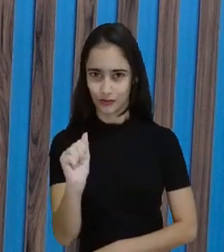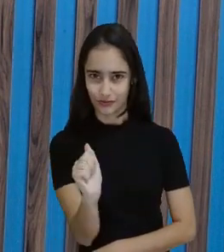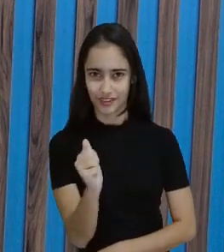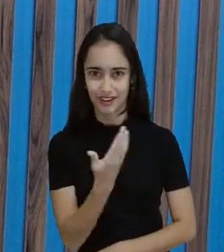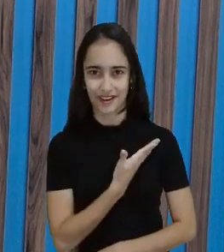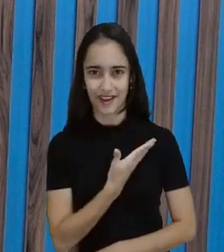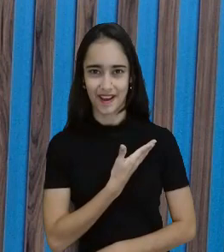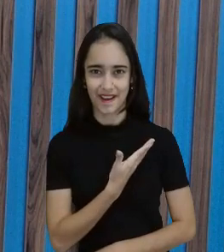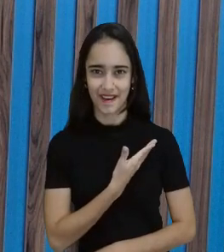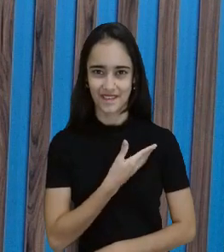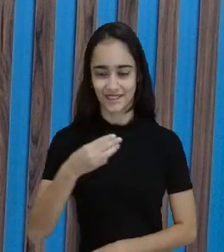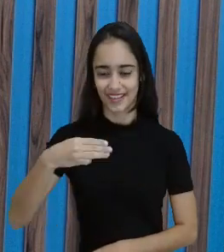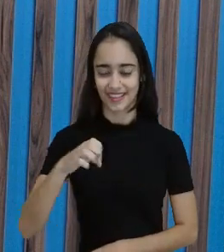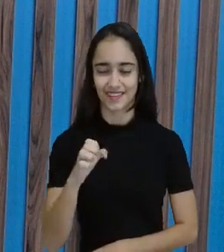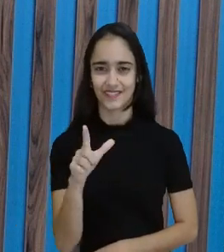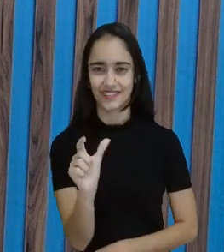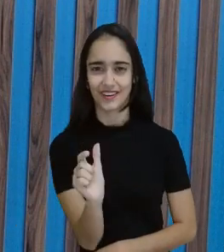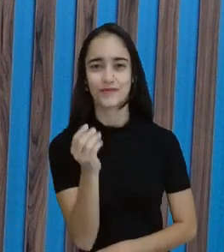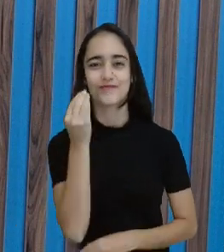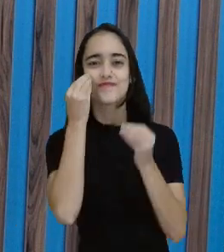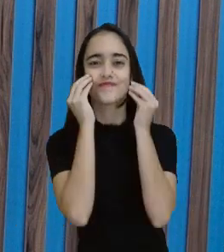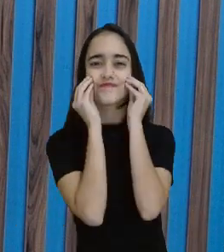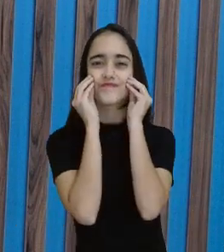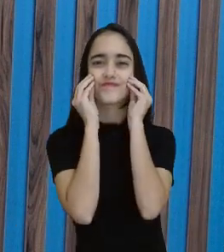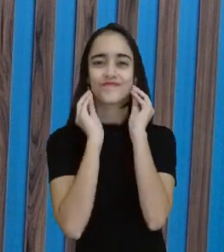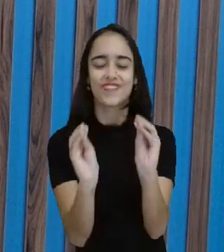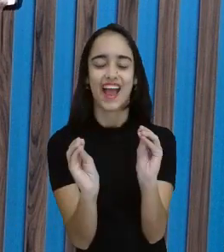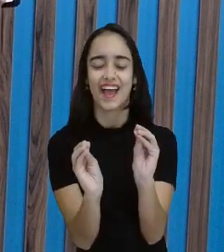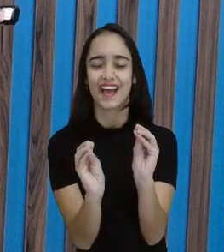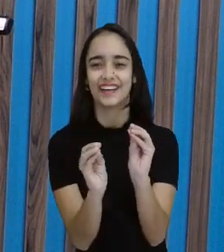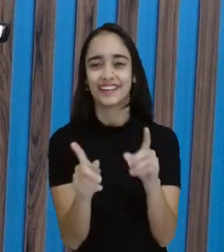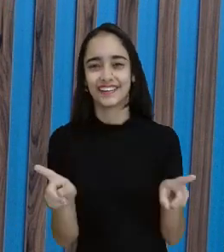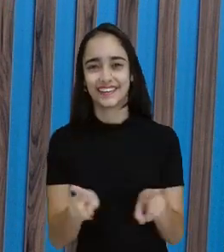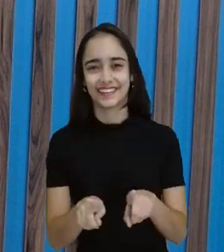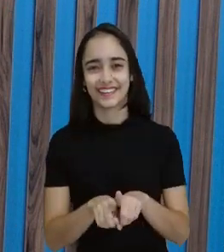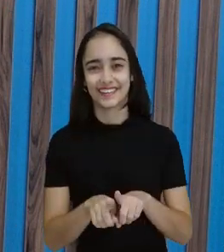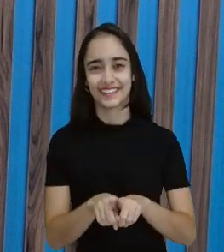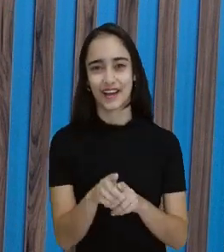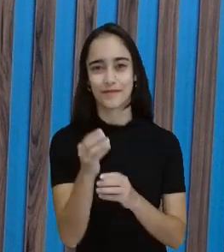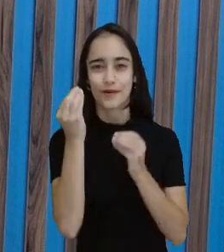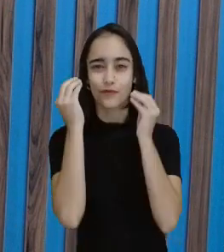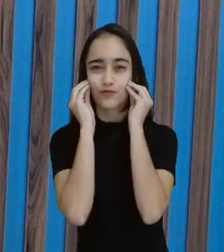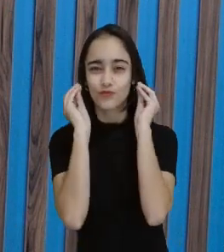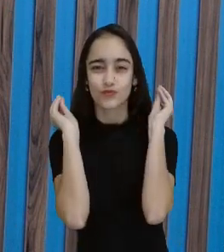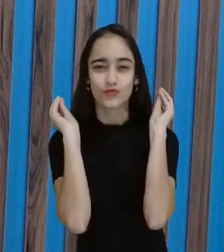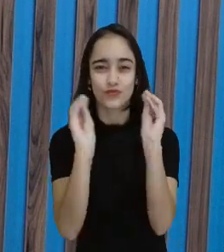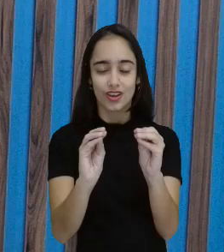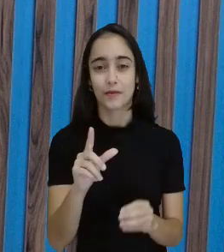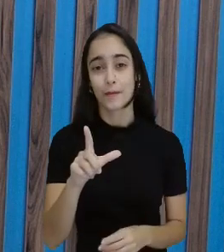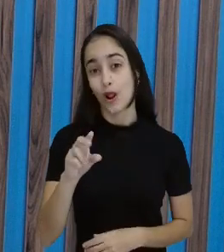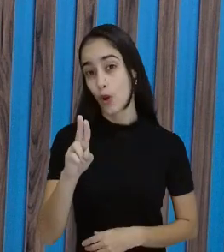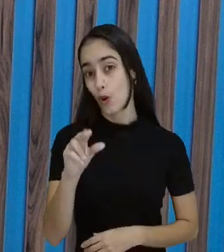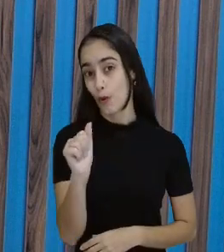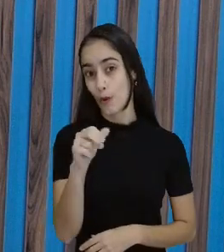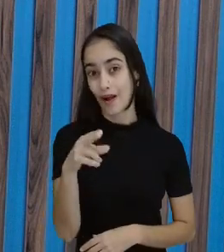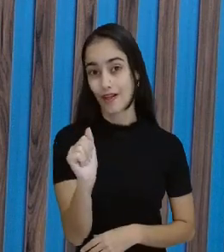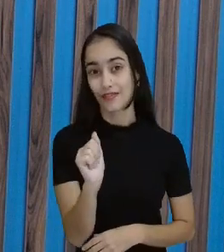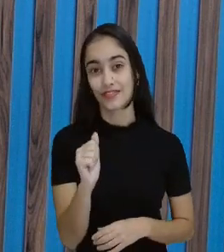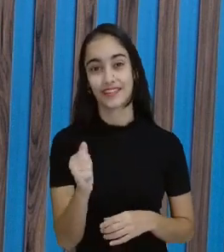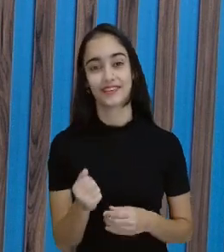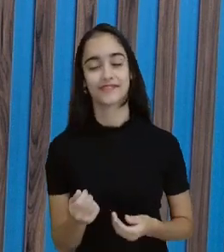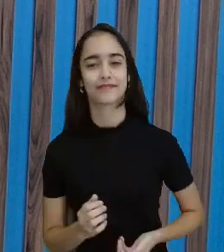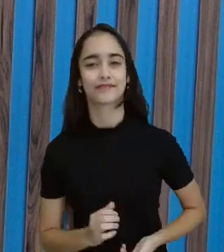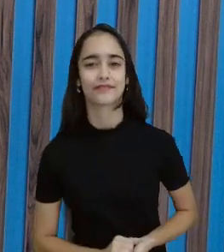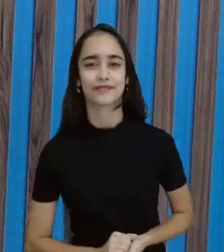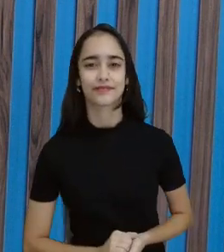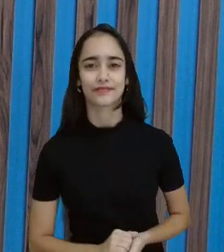escola. Um beijão enorme para Sofia e também para Luana. Luana, beijo para você,